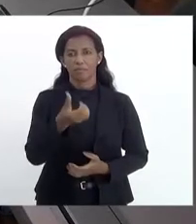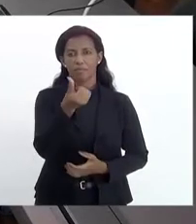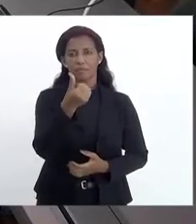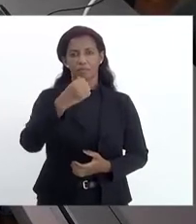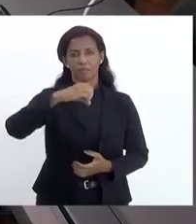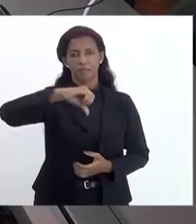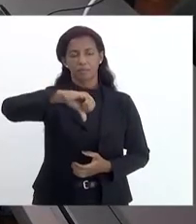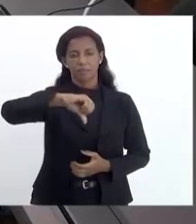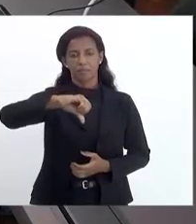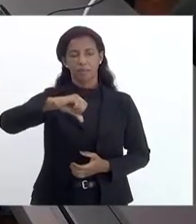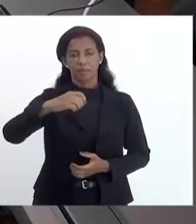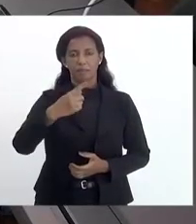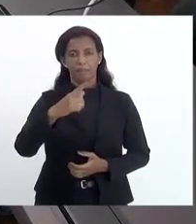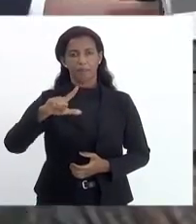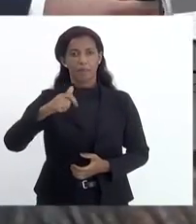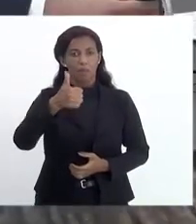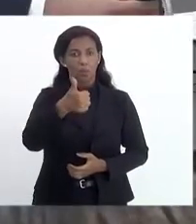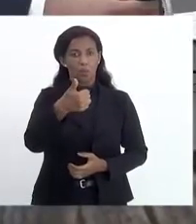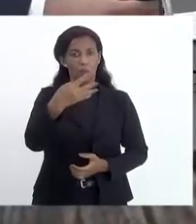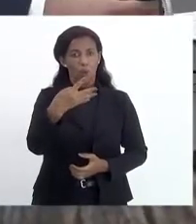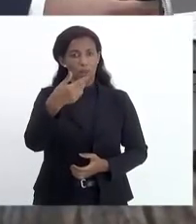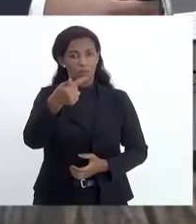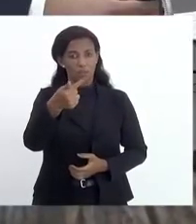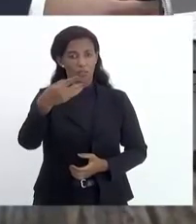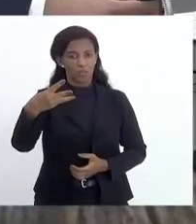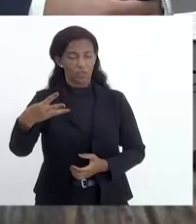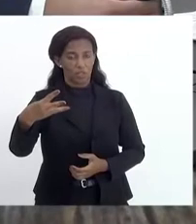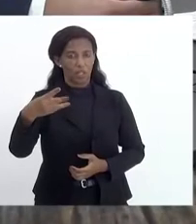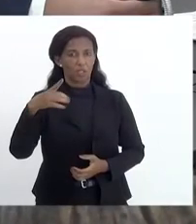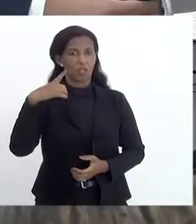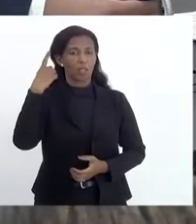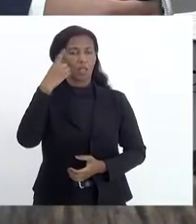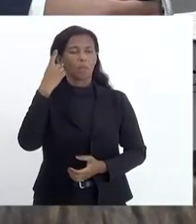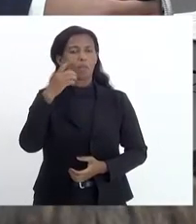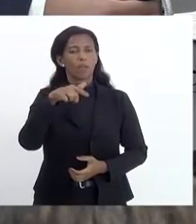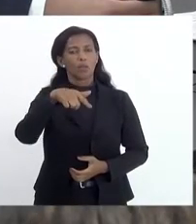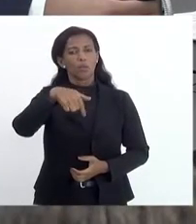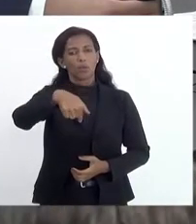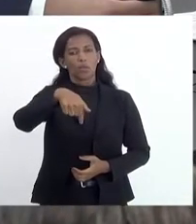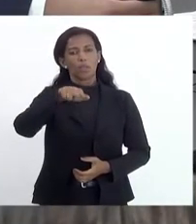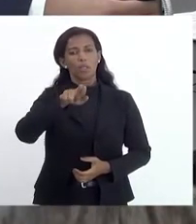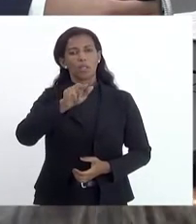69, projeto de lei 1473/2019, de autoria do deputado Alexandre Knoploch.